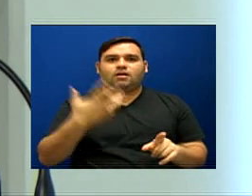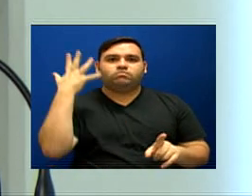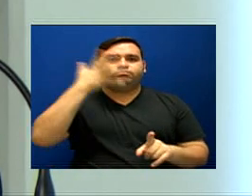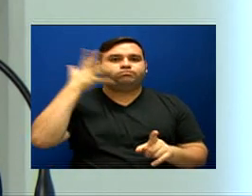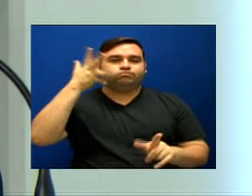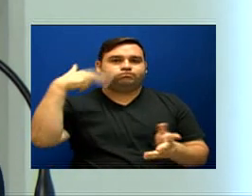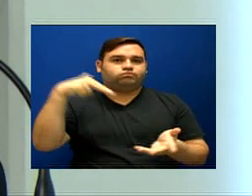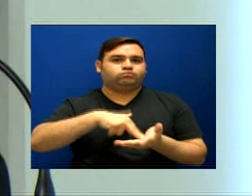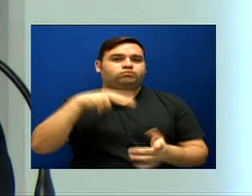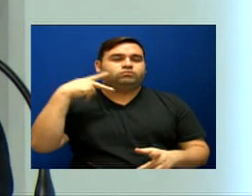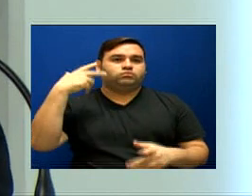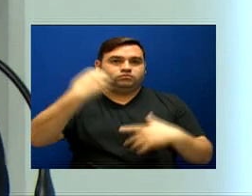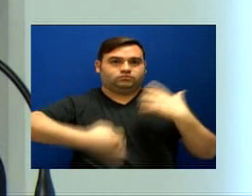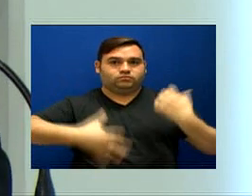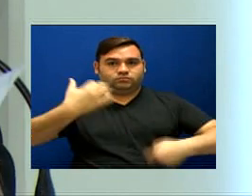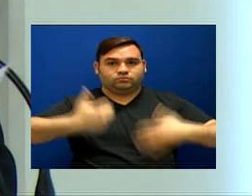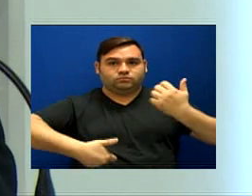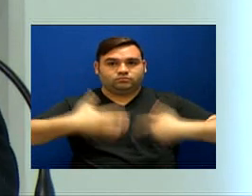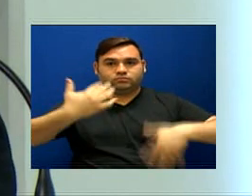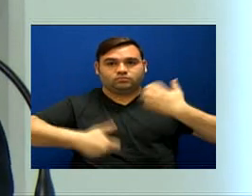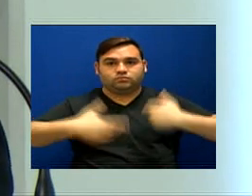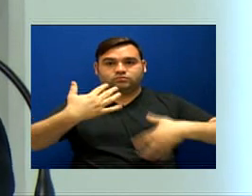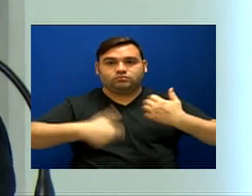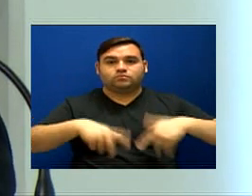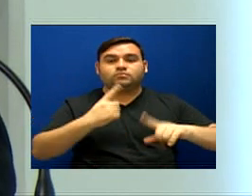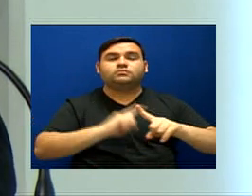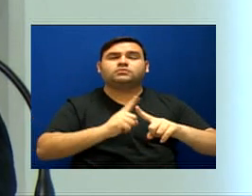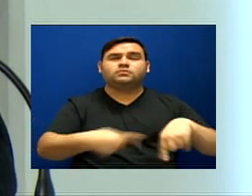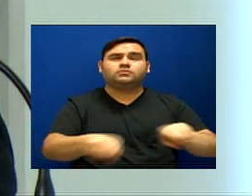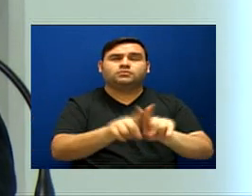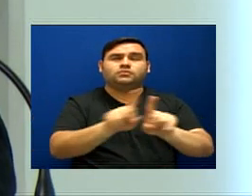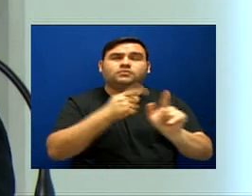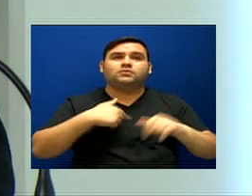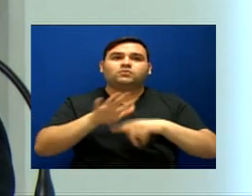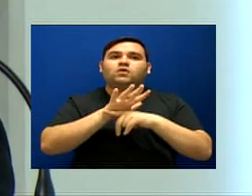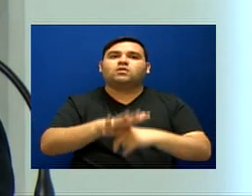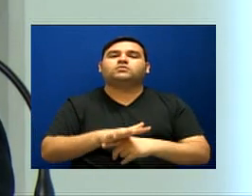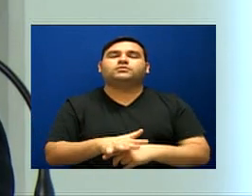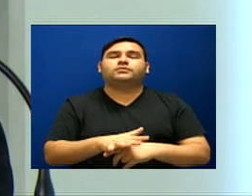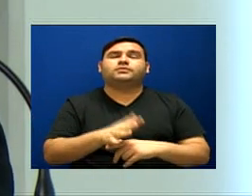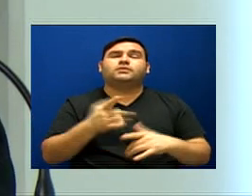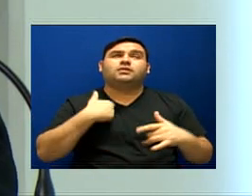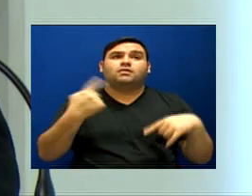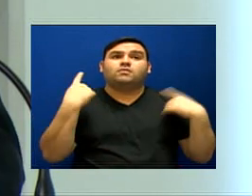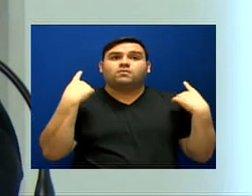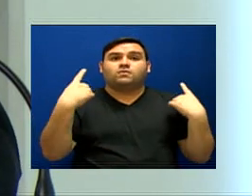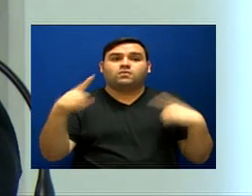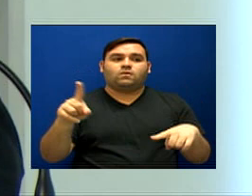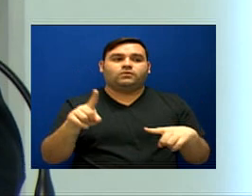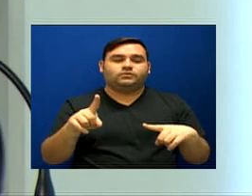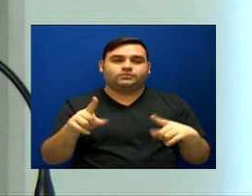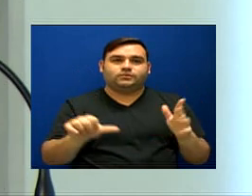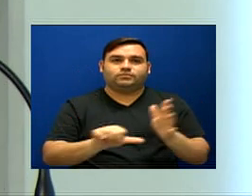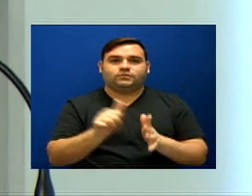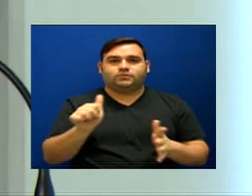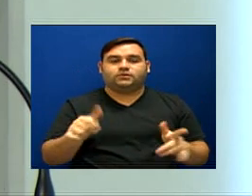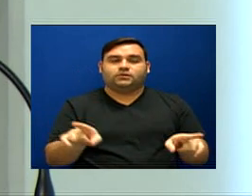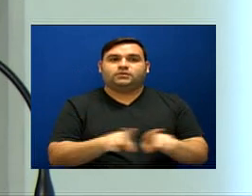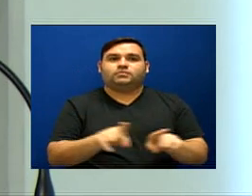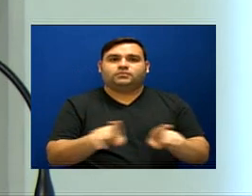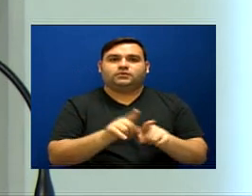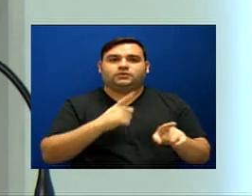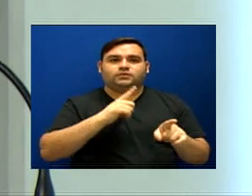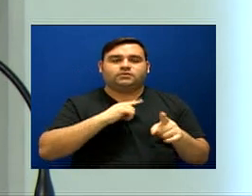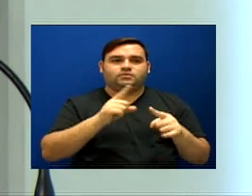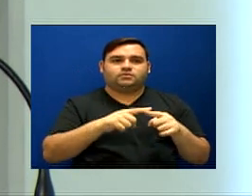da palavra para poder falar sobre ele, e votei, inclusive, contrariamente na primeira votação. E existem